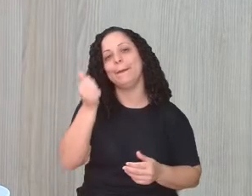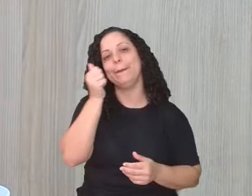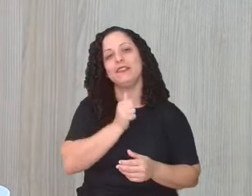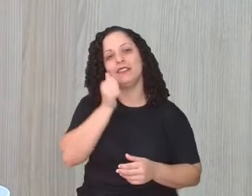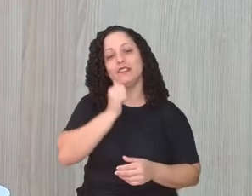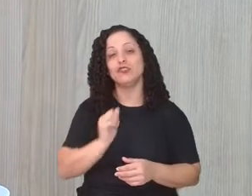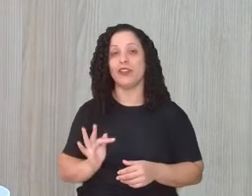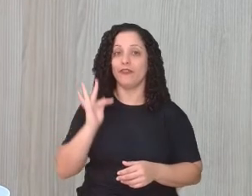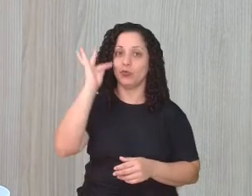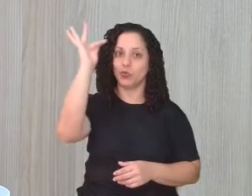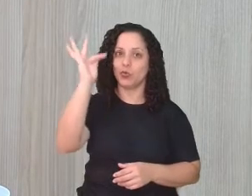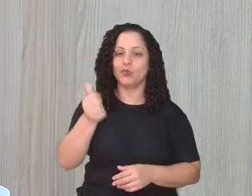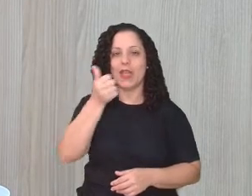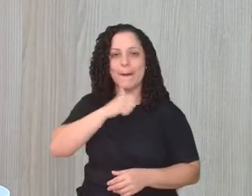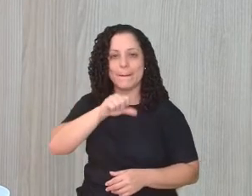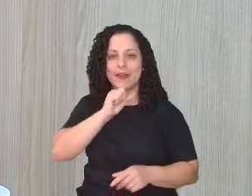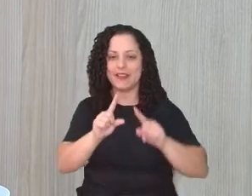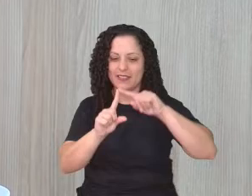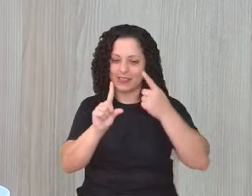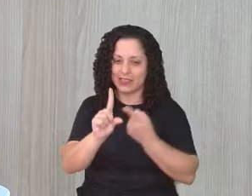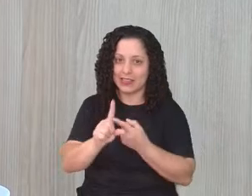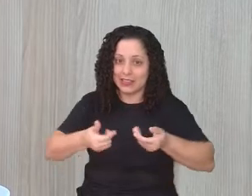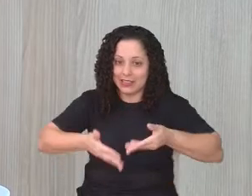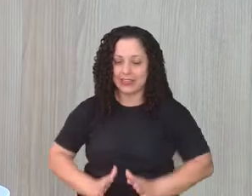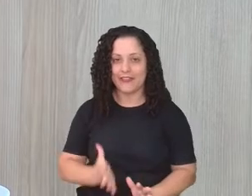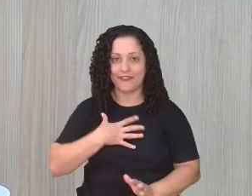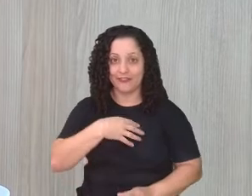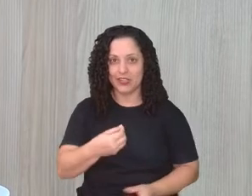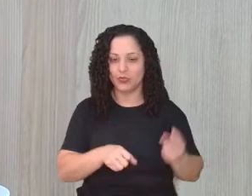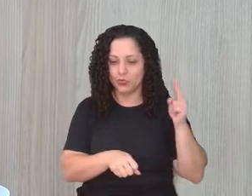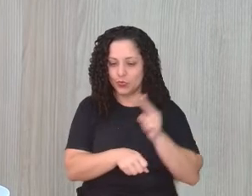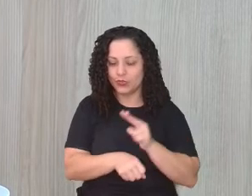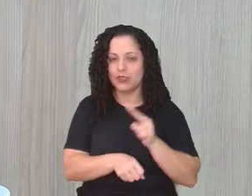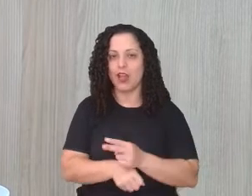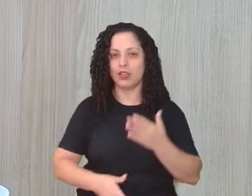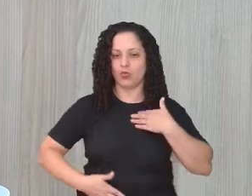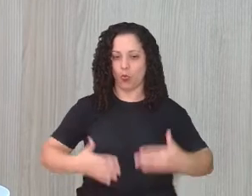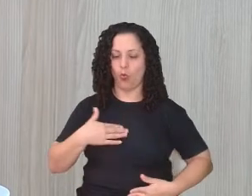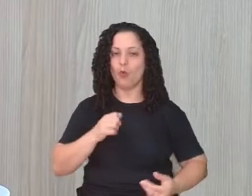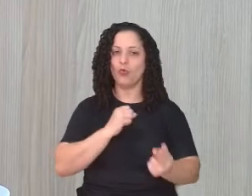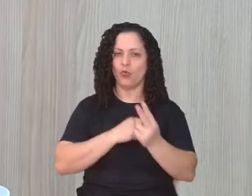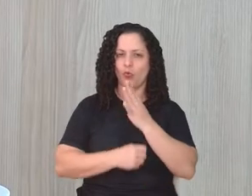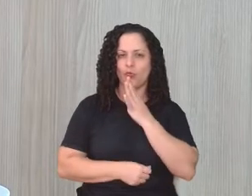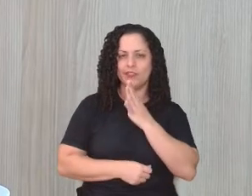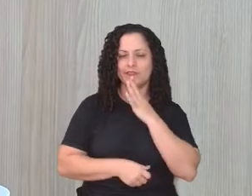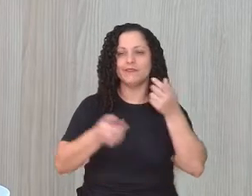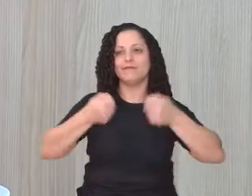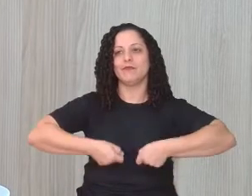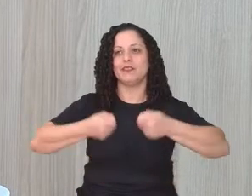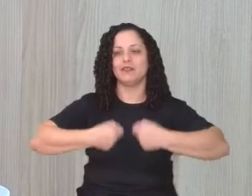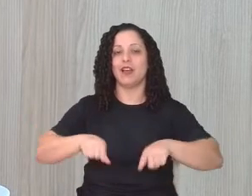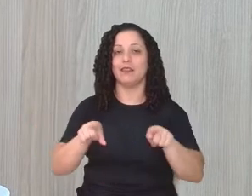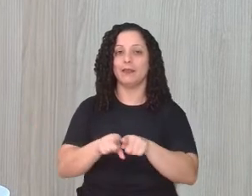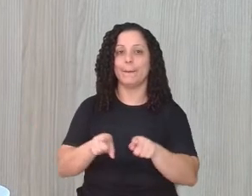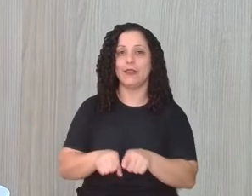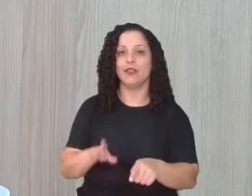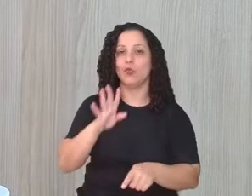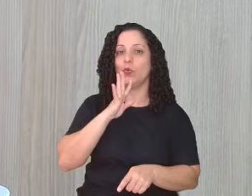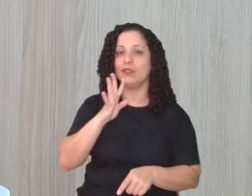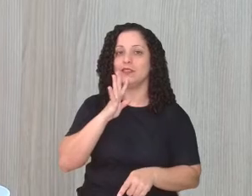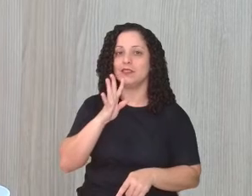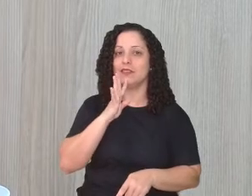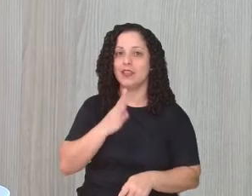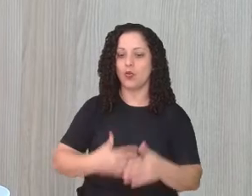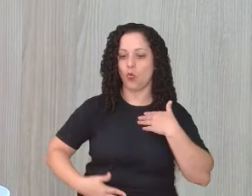futuras mães, para poder cuidar bem, né? E outra coisa, a gente precisa conhecer o nosso corpo, mas é preciso também conhecer o corpo do outro, né?